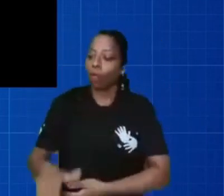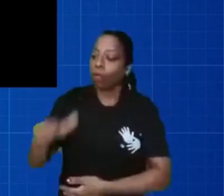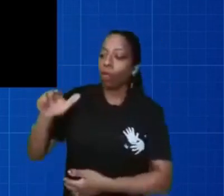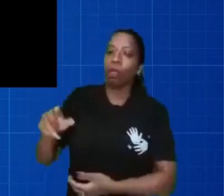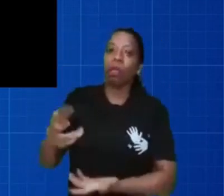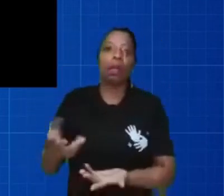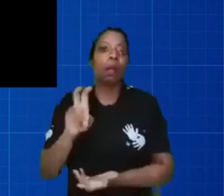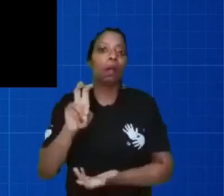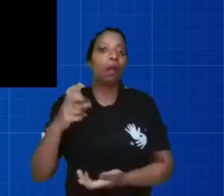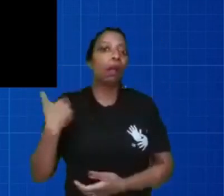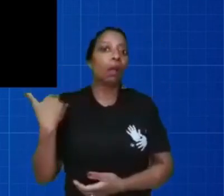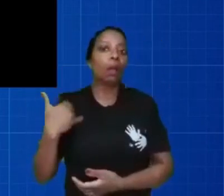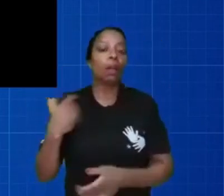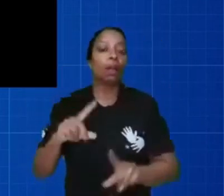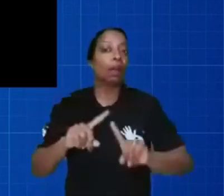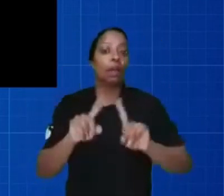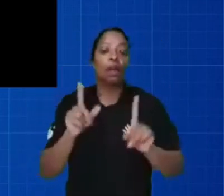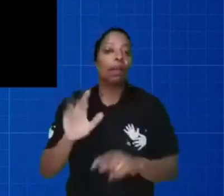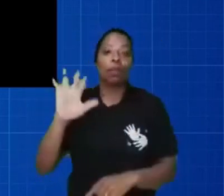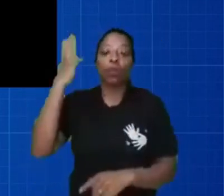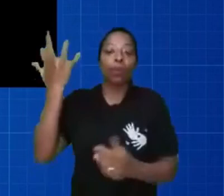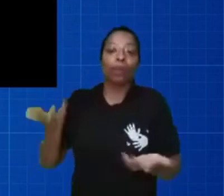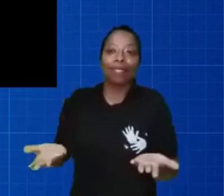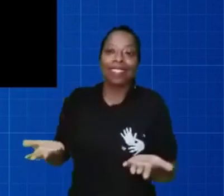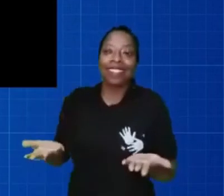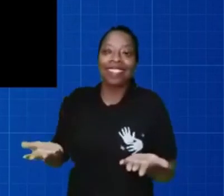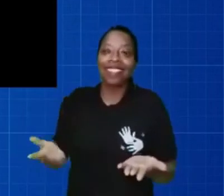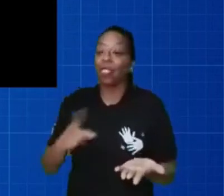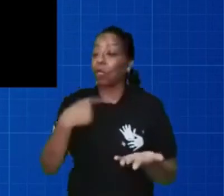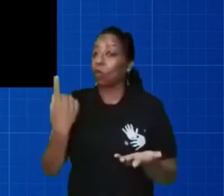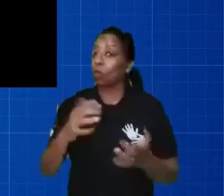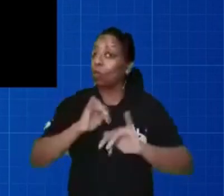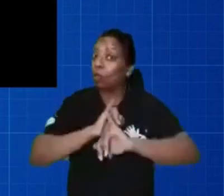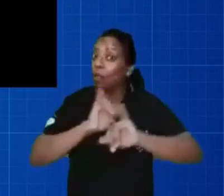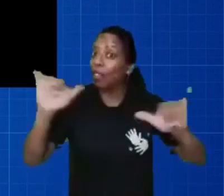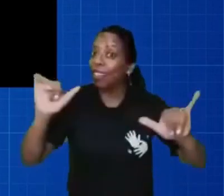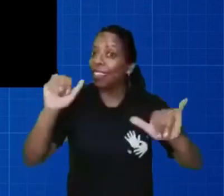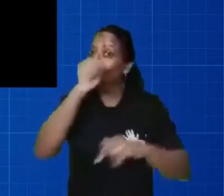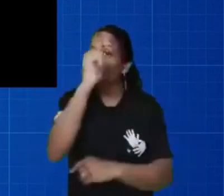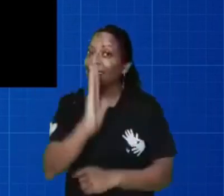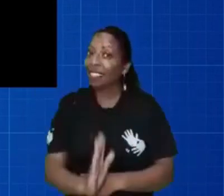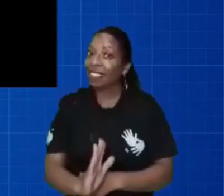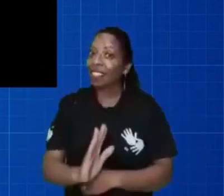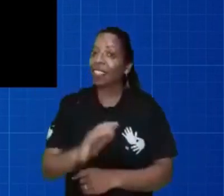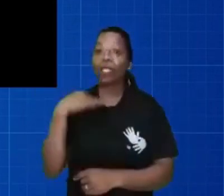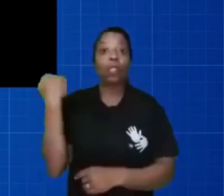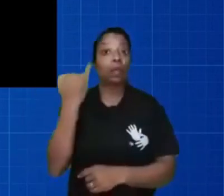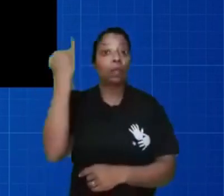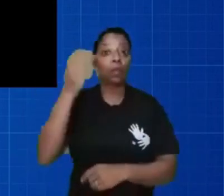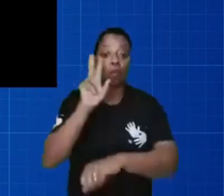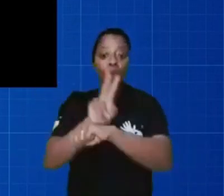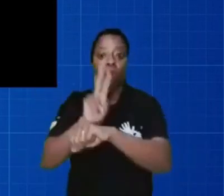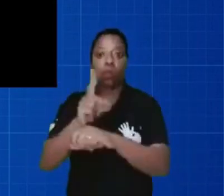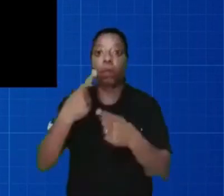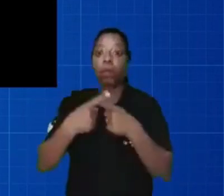né, nesse mapa, como risco alto de reintrodução da poliomielite, por conta da nossa baixa cobertura vacinal. Então, é